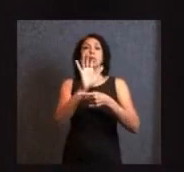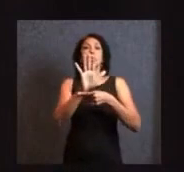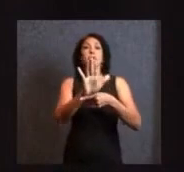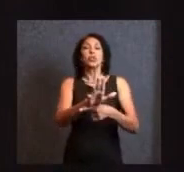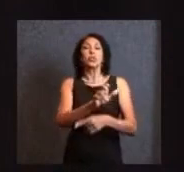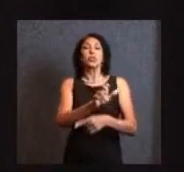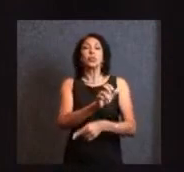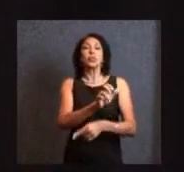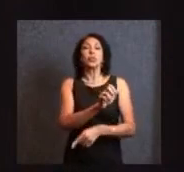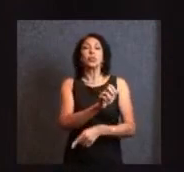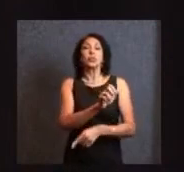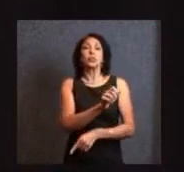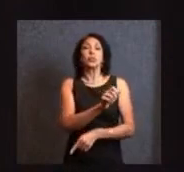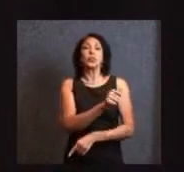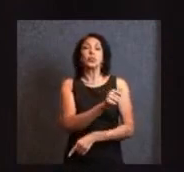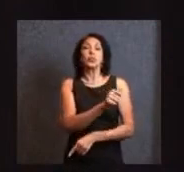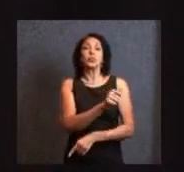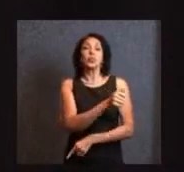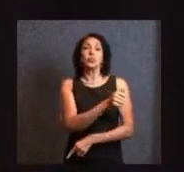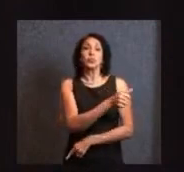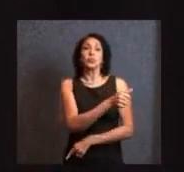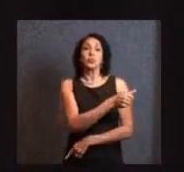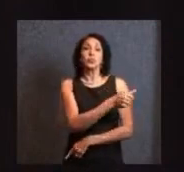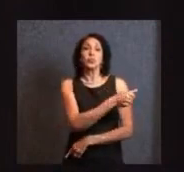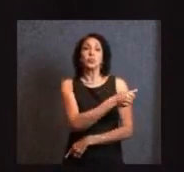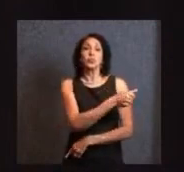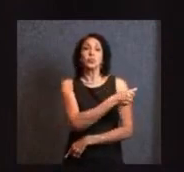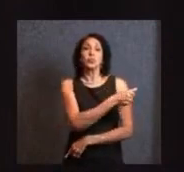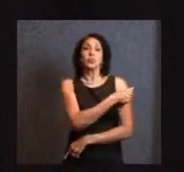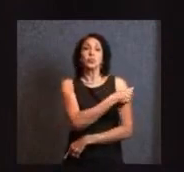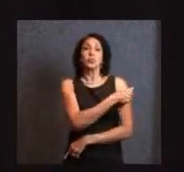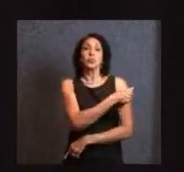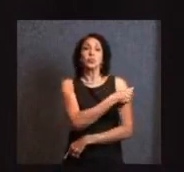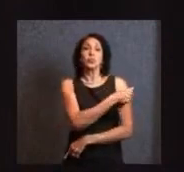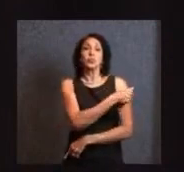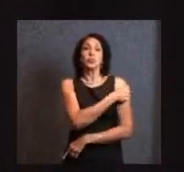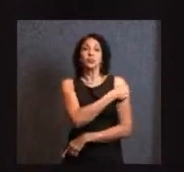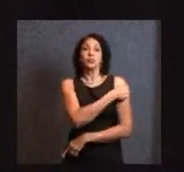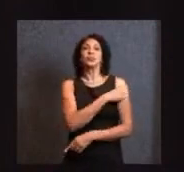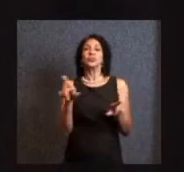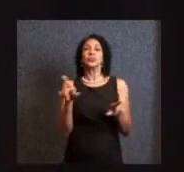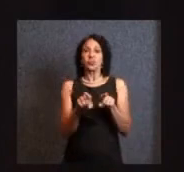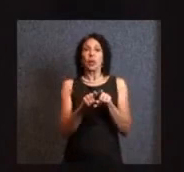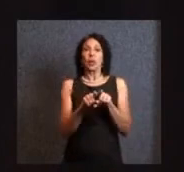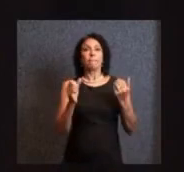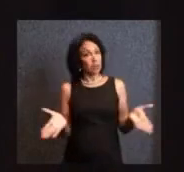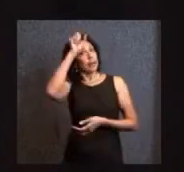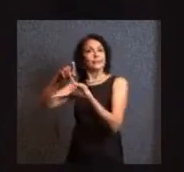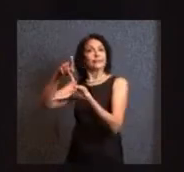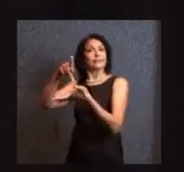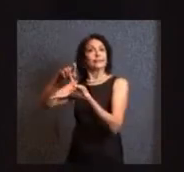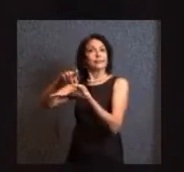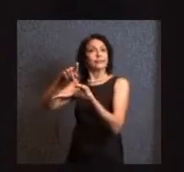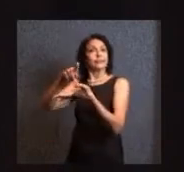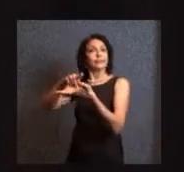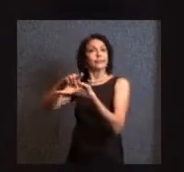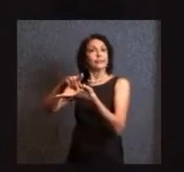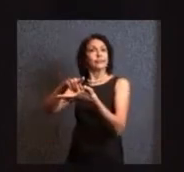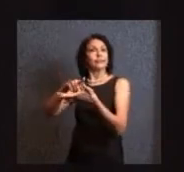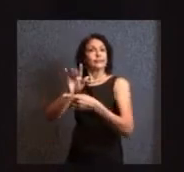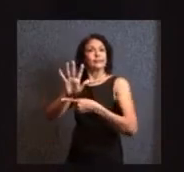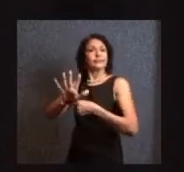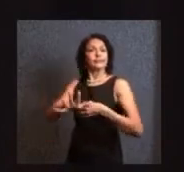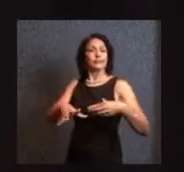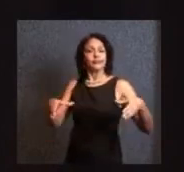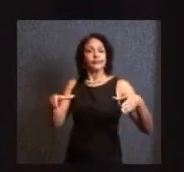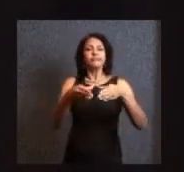aluno, para que ele tenha realmente uma condição efetiva de aprendizagem, e isso traz uma contribuição num conjunto super